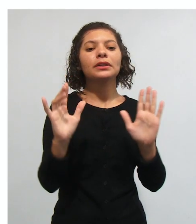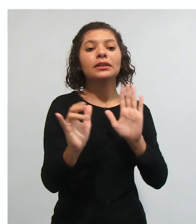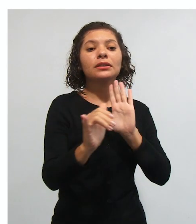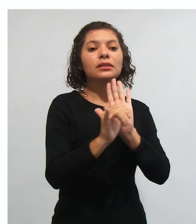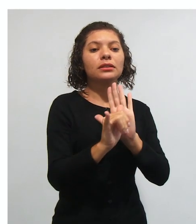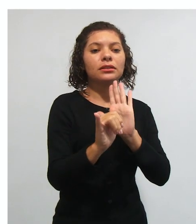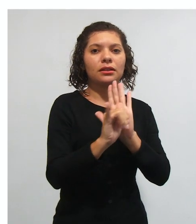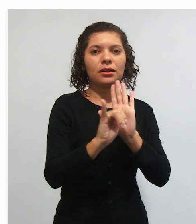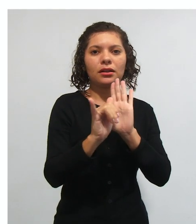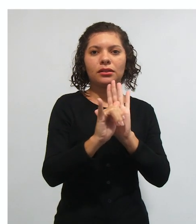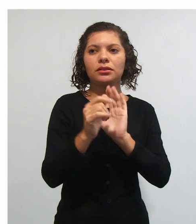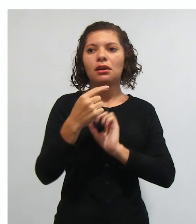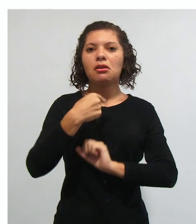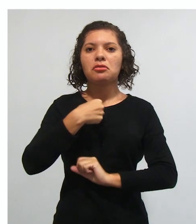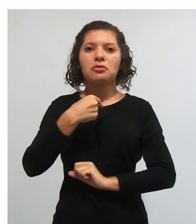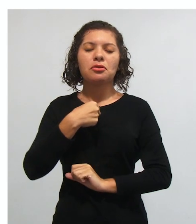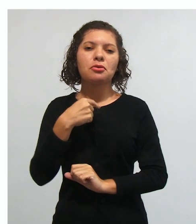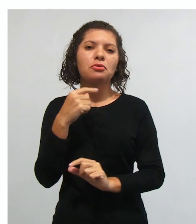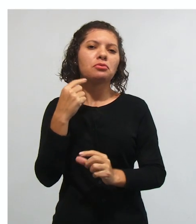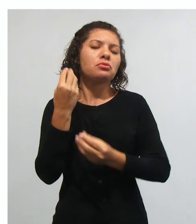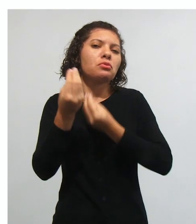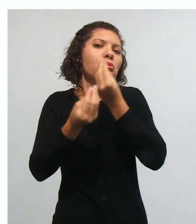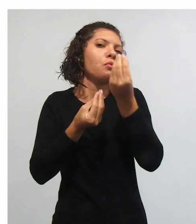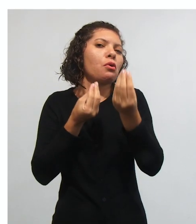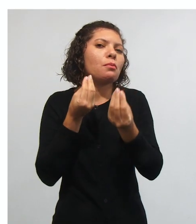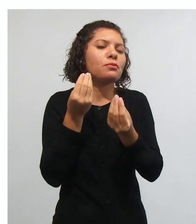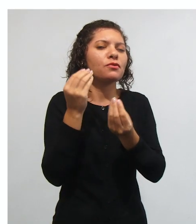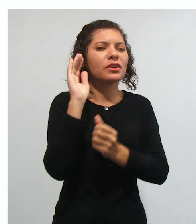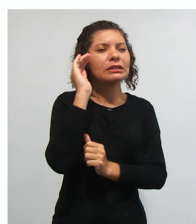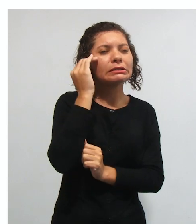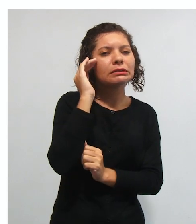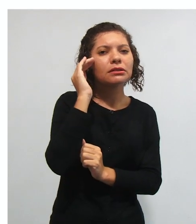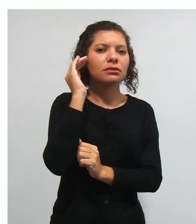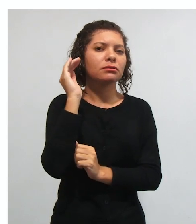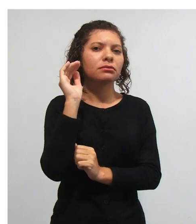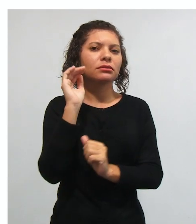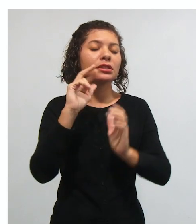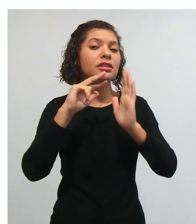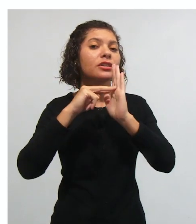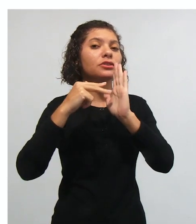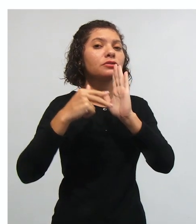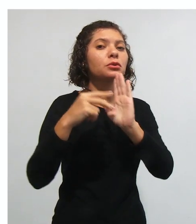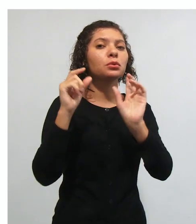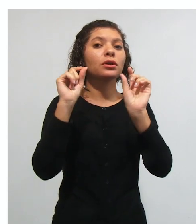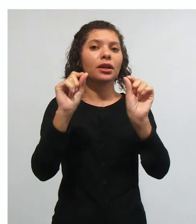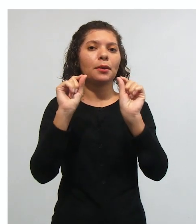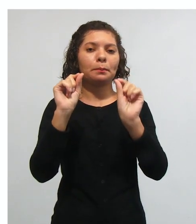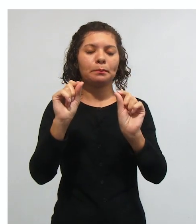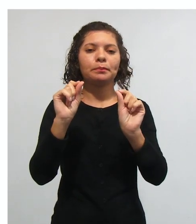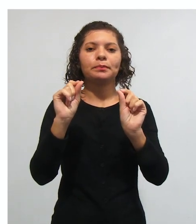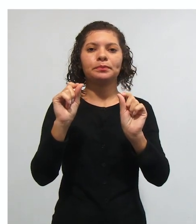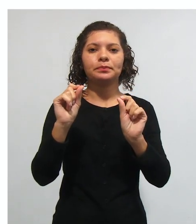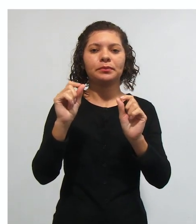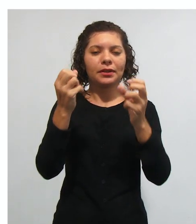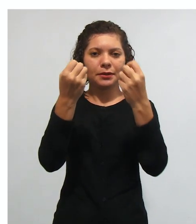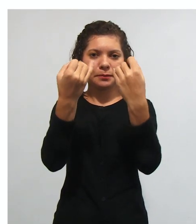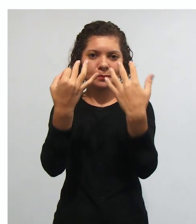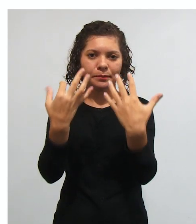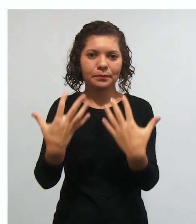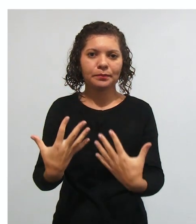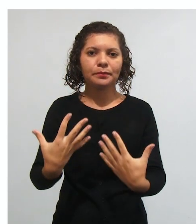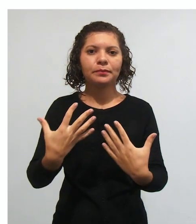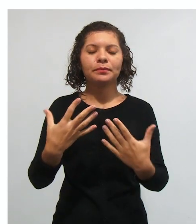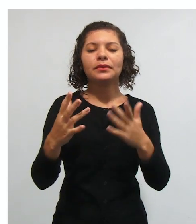identidade então como eu vou fazer essa definição de identidade identidade É o quê o autor ele traz o